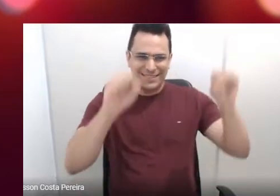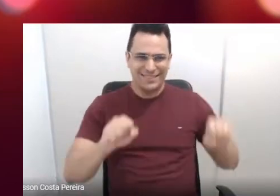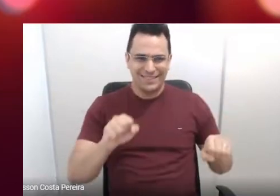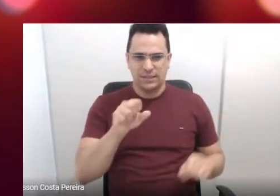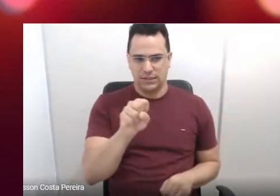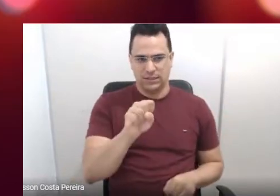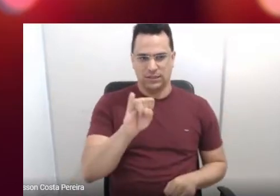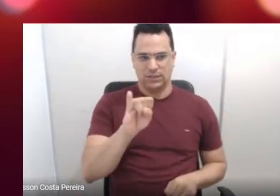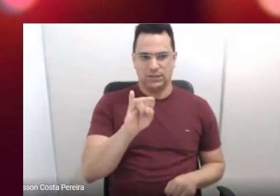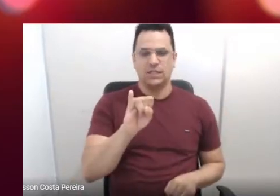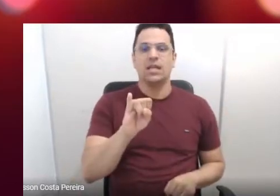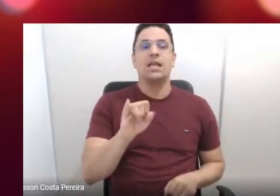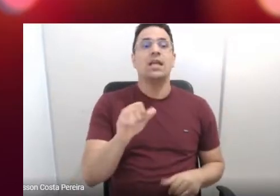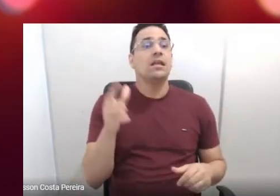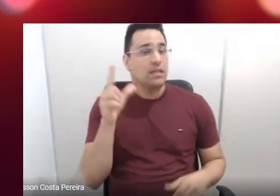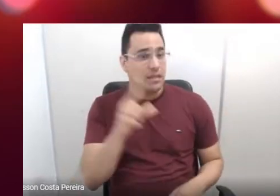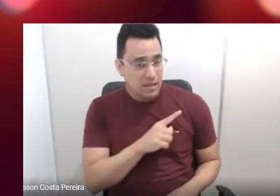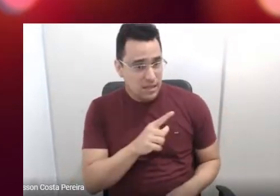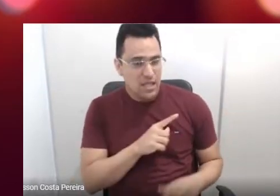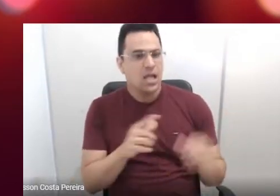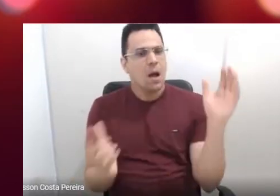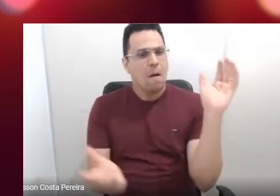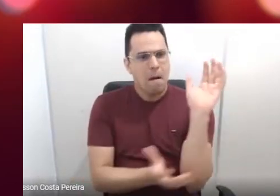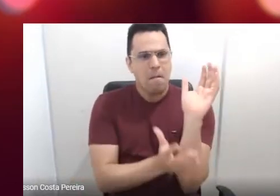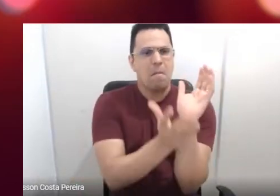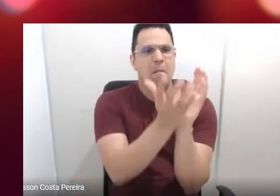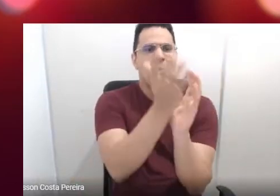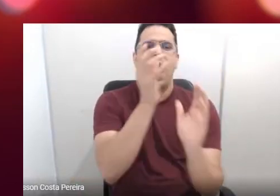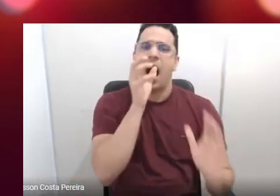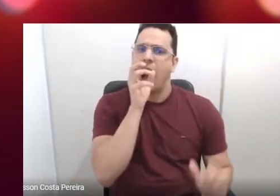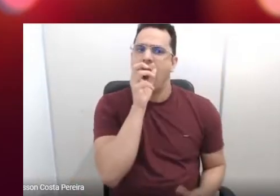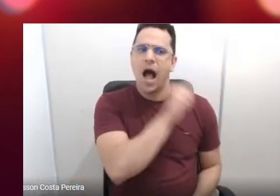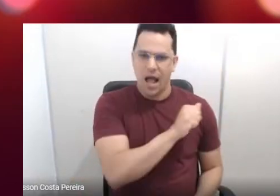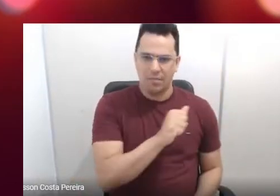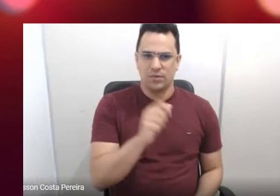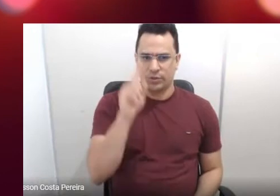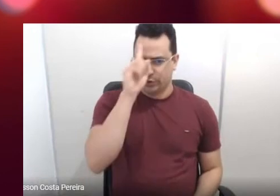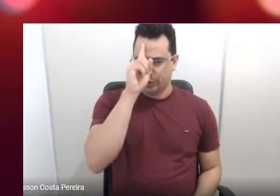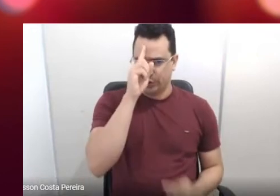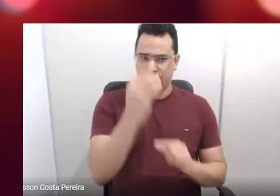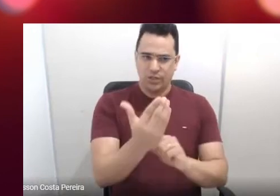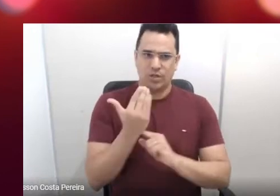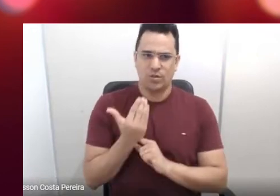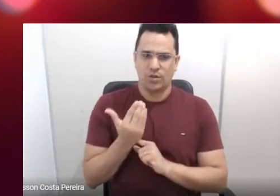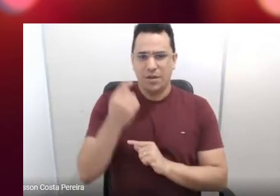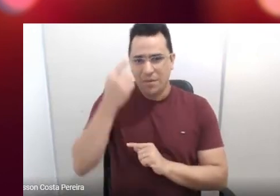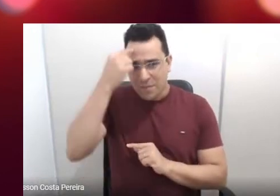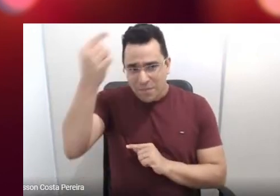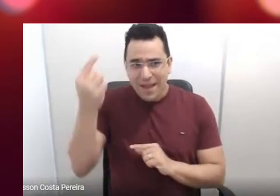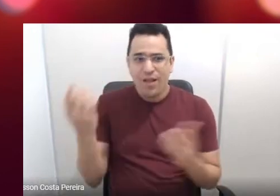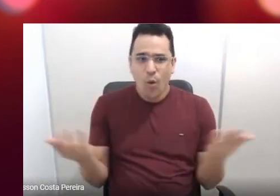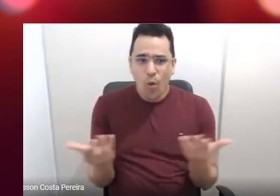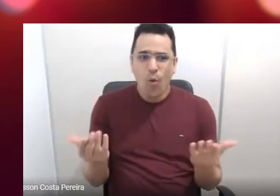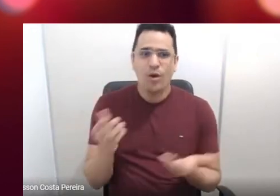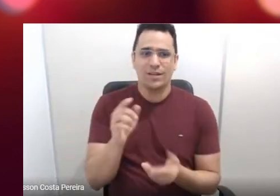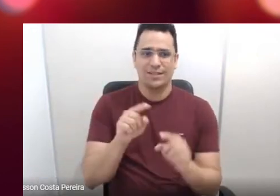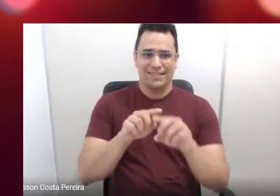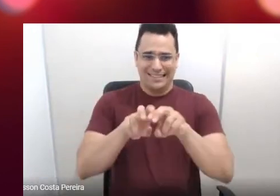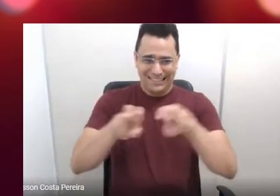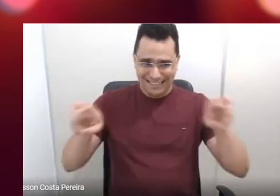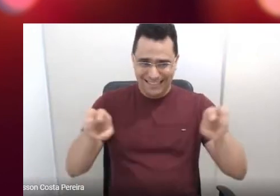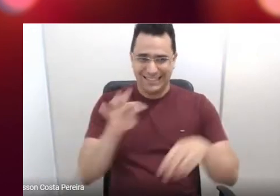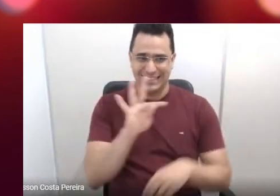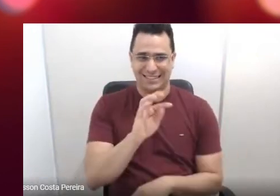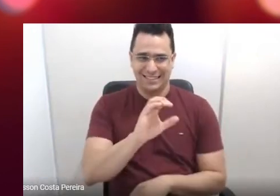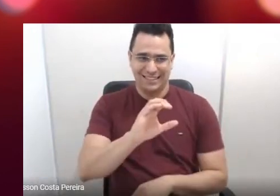Sim. Bem, com o advento do SEI, houve uma grande agilidade na tramitação de processo, o que nos ajuda muito diariamente. Um